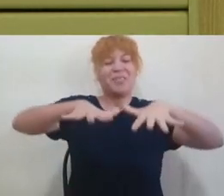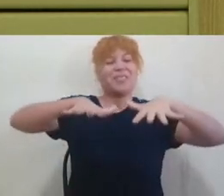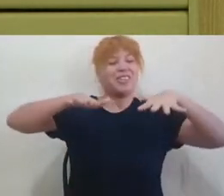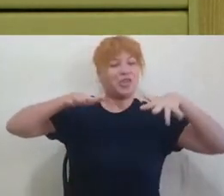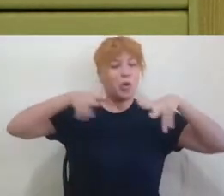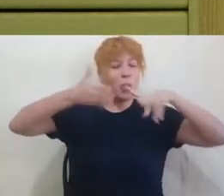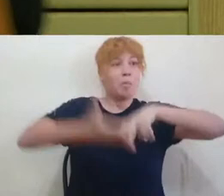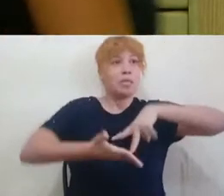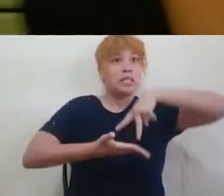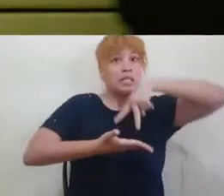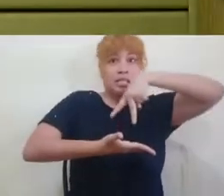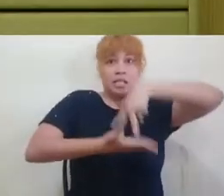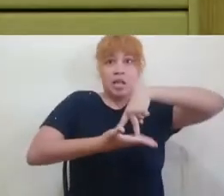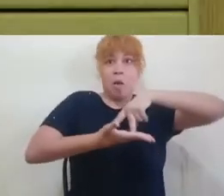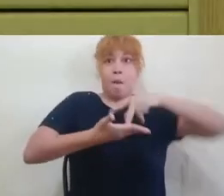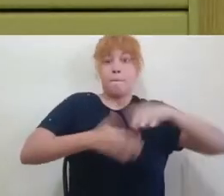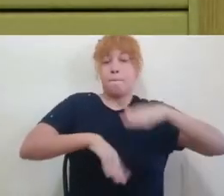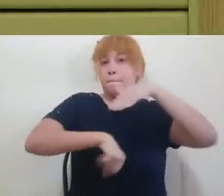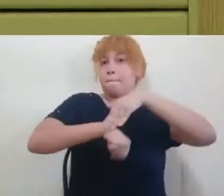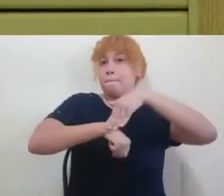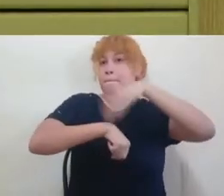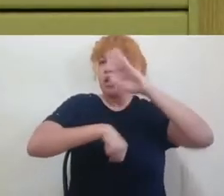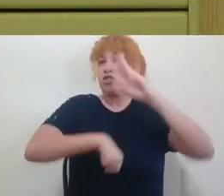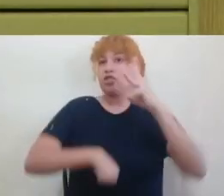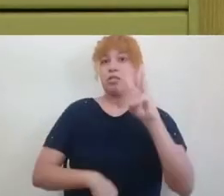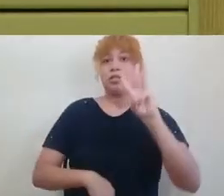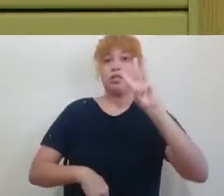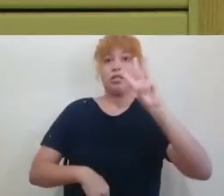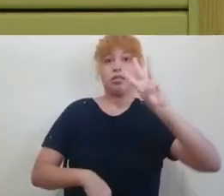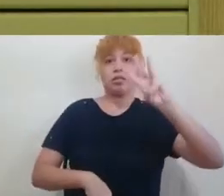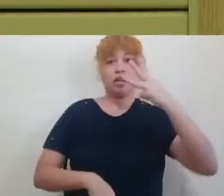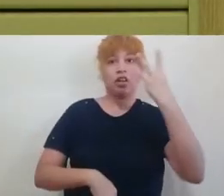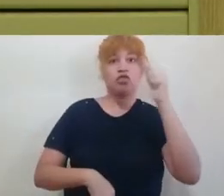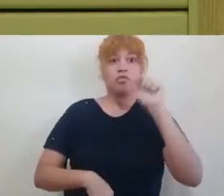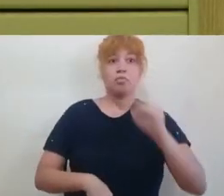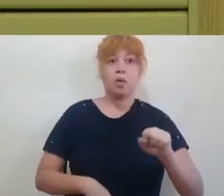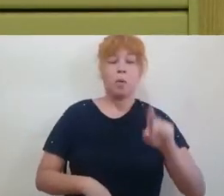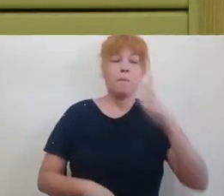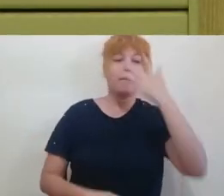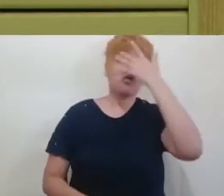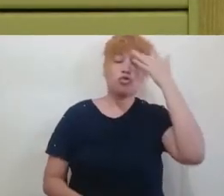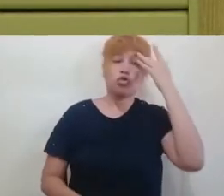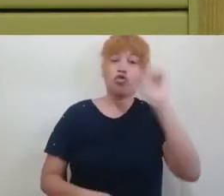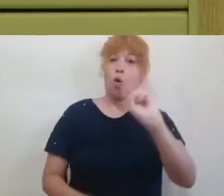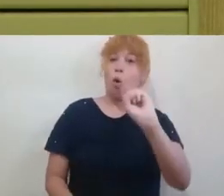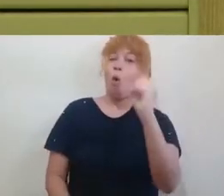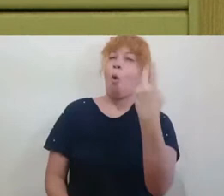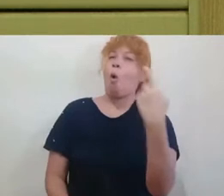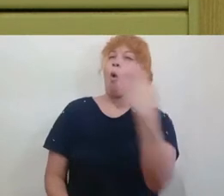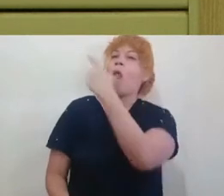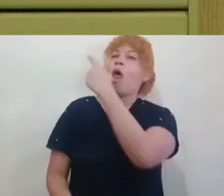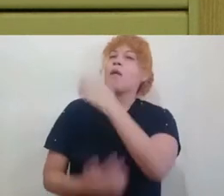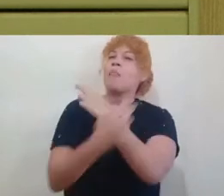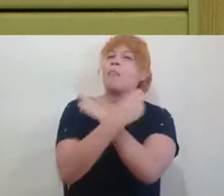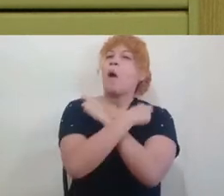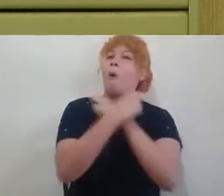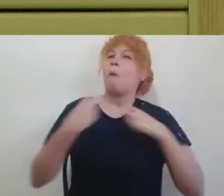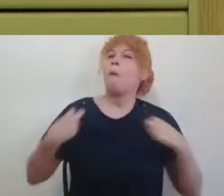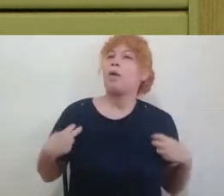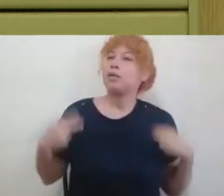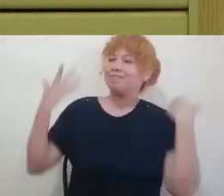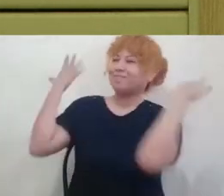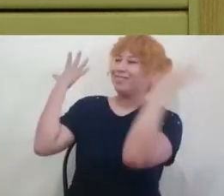festejarmos, tirarmos fotos, comemorarmos esse momento tão especial e tão bonito para a vida